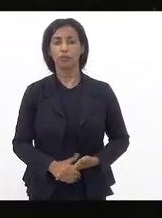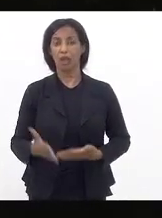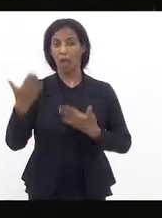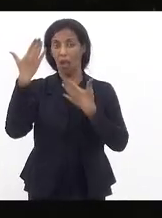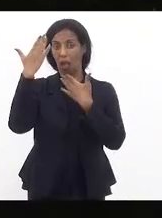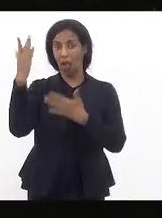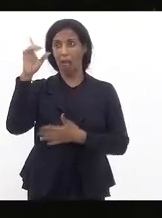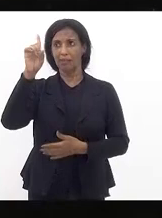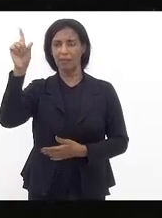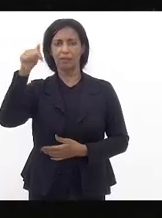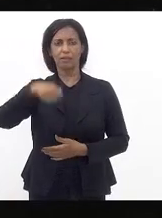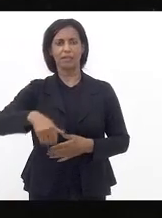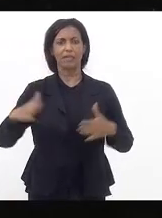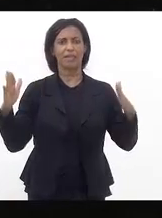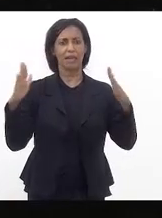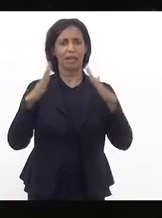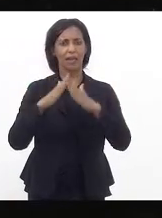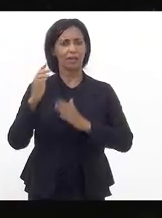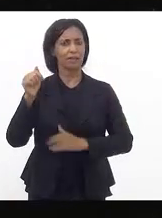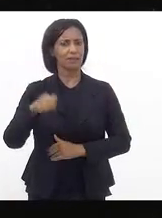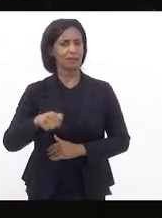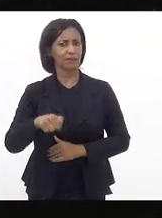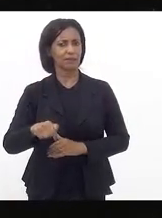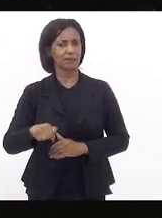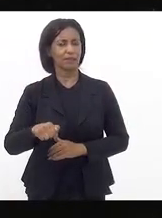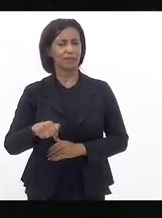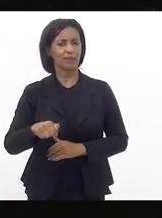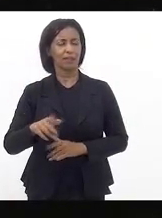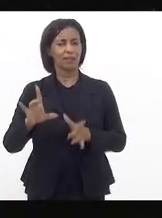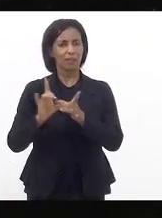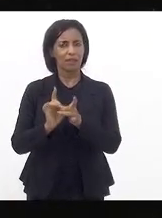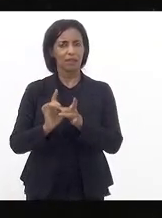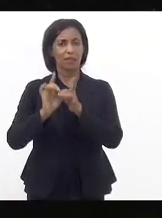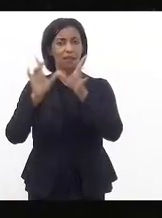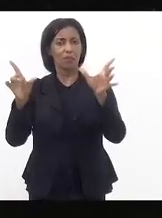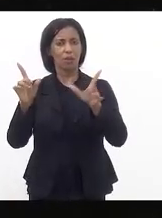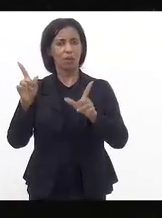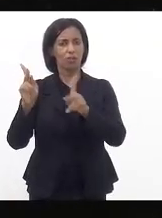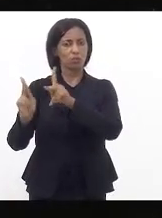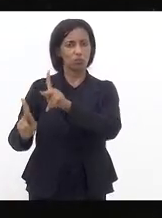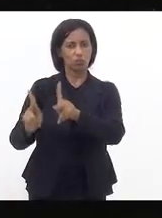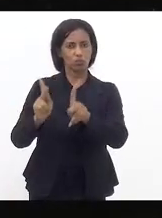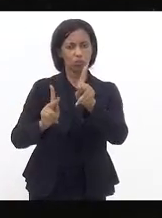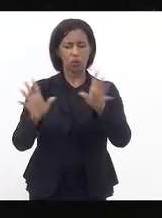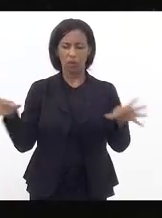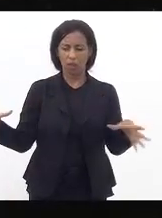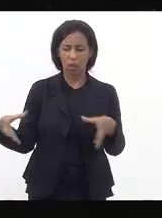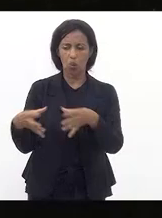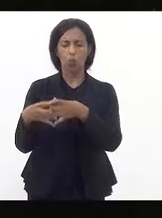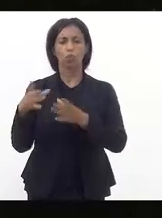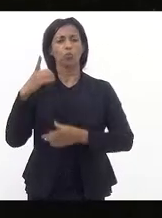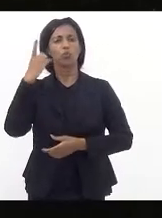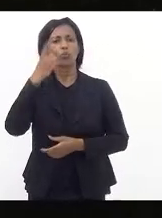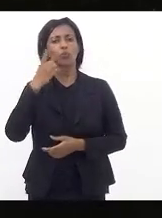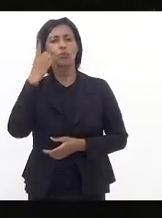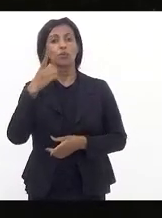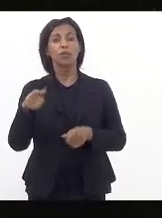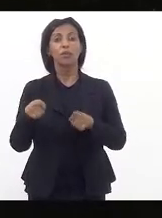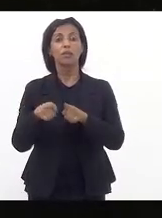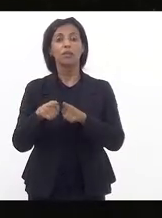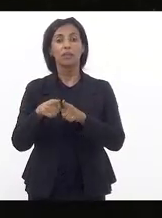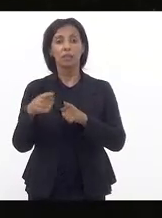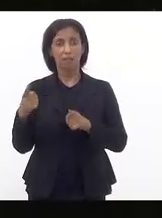fez a Deus nessa casa aqui eleito democraticamente pelo povo a um grupo de Deputados que